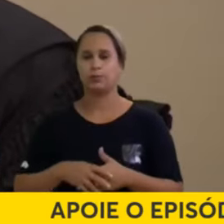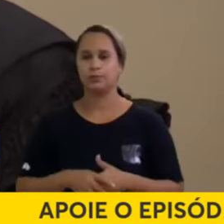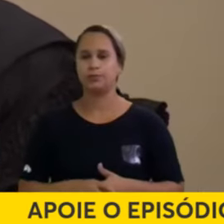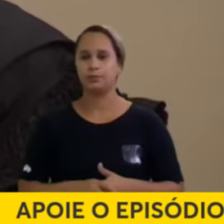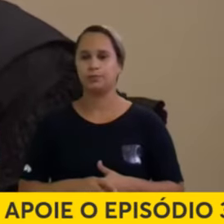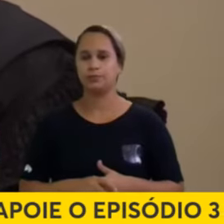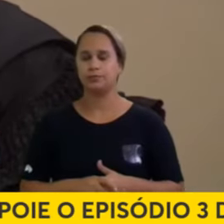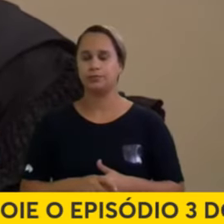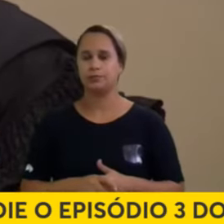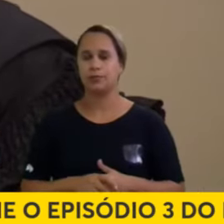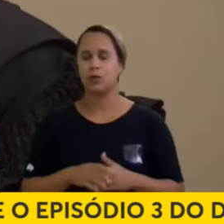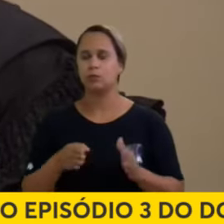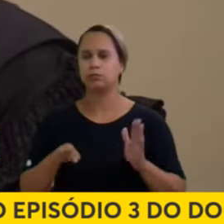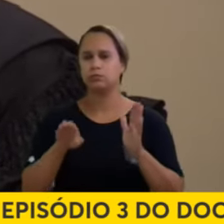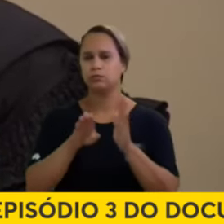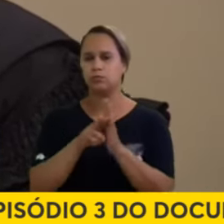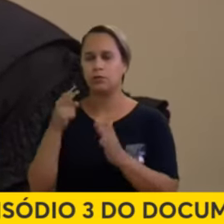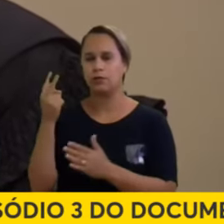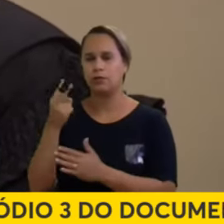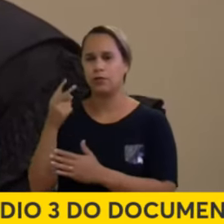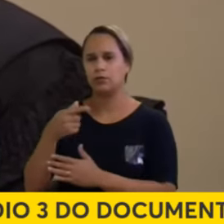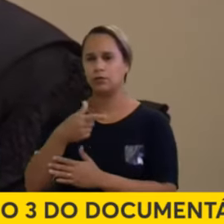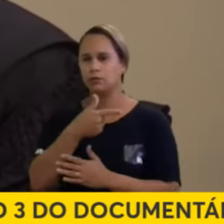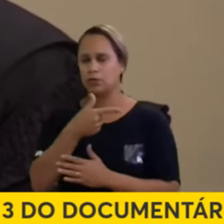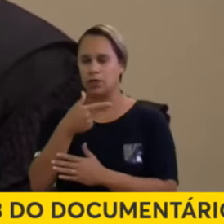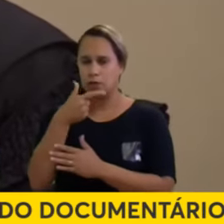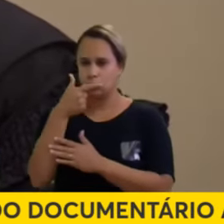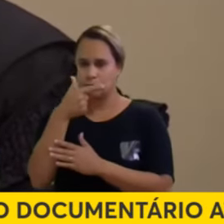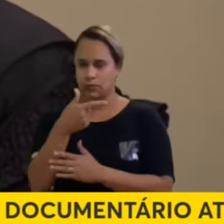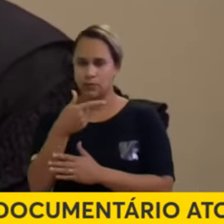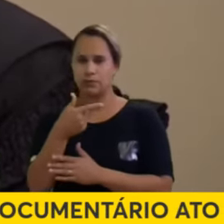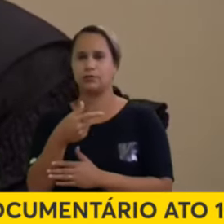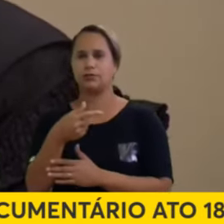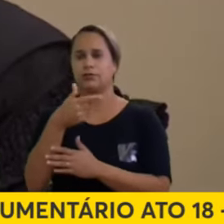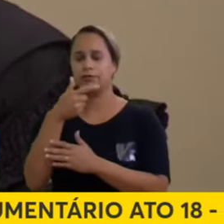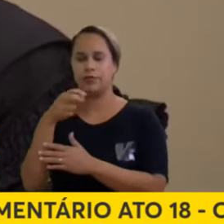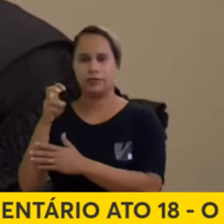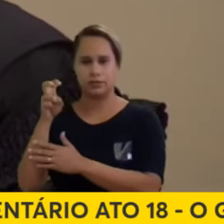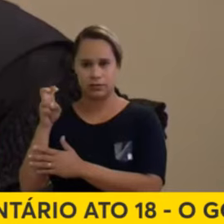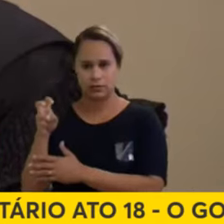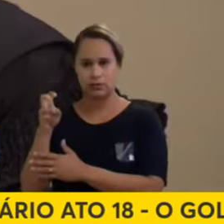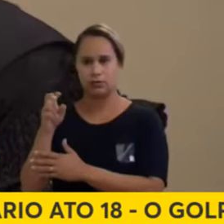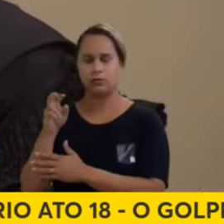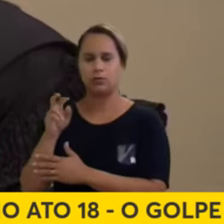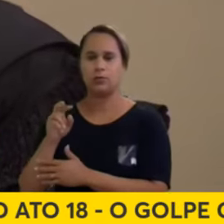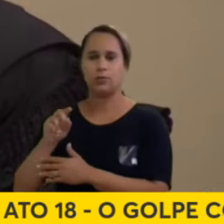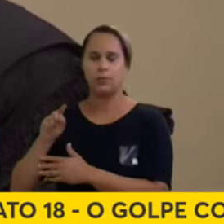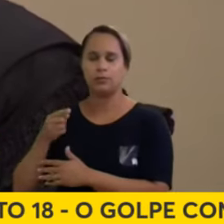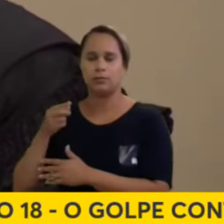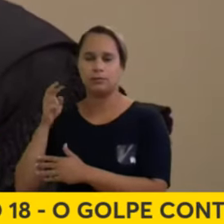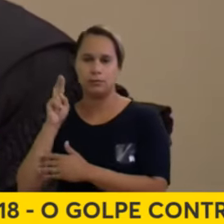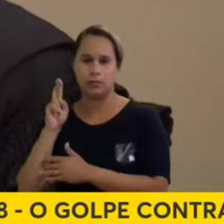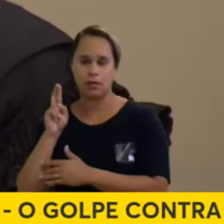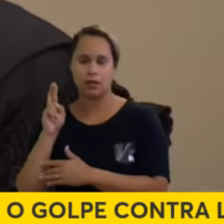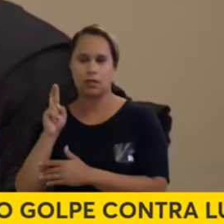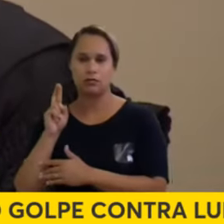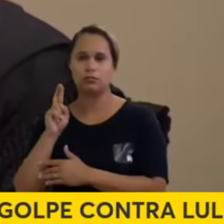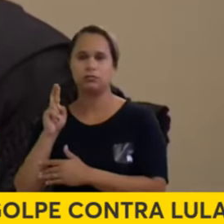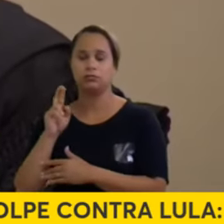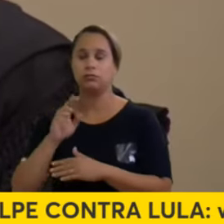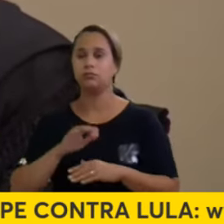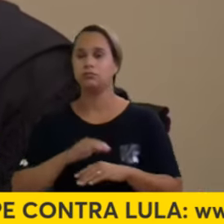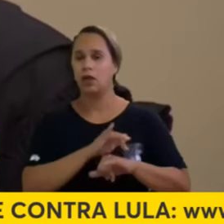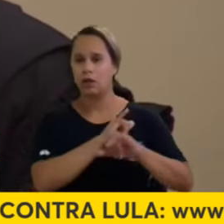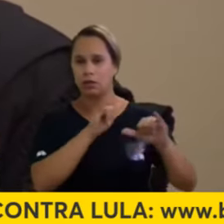R 225.000 que deve ser computado estado na campanha de Sérgio moro nesse contrato produção de